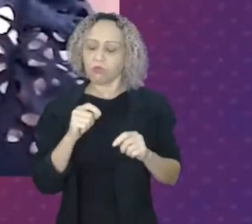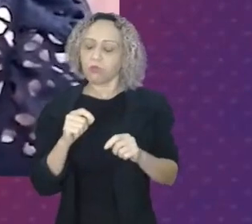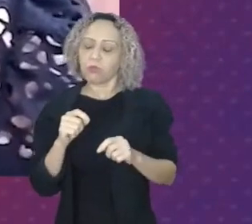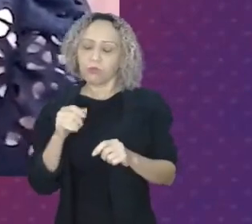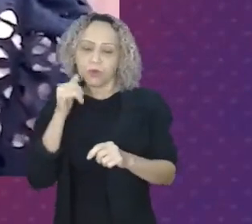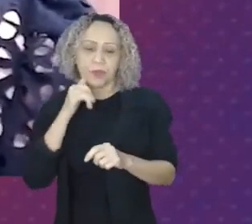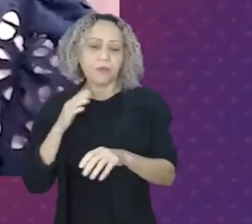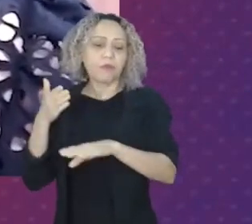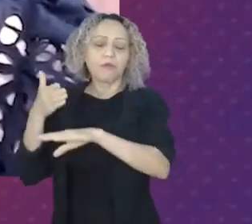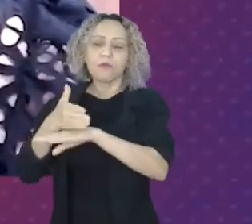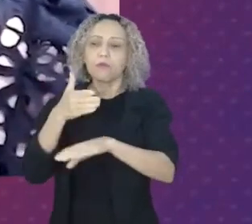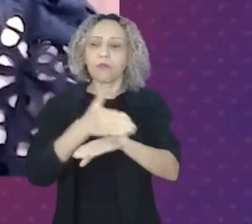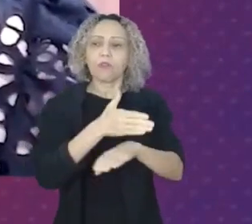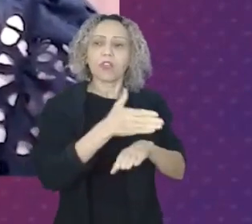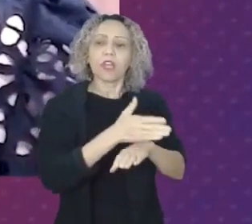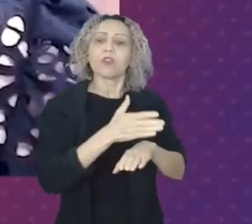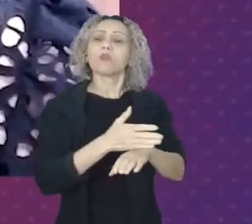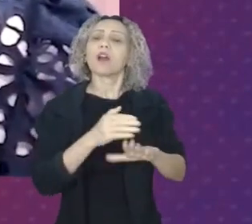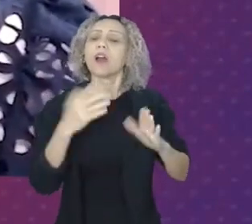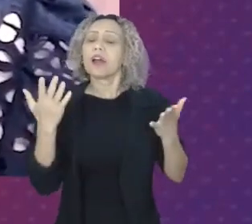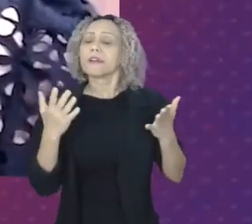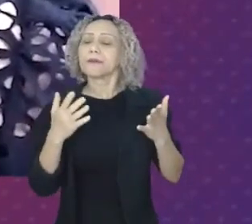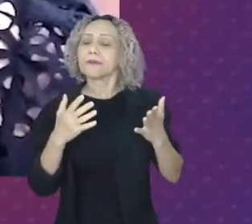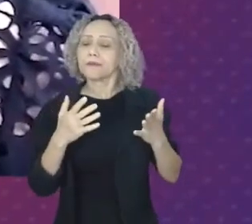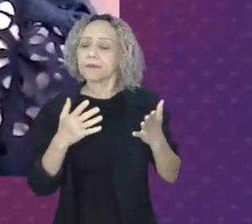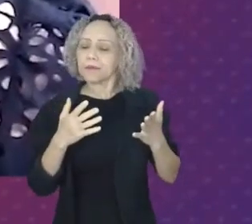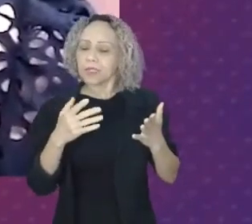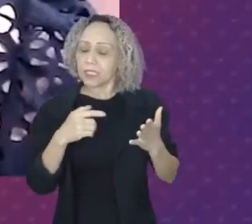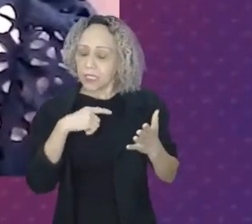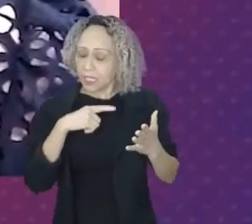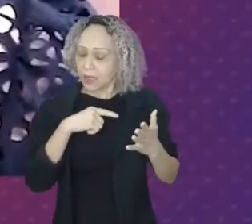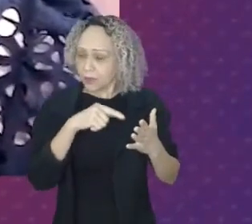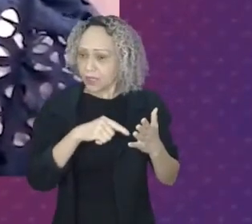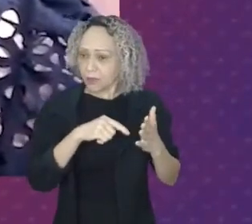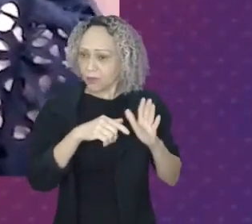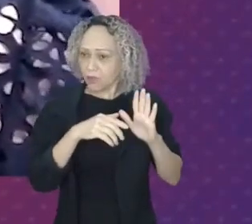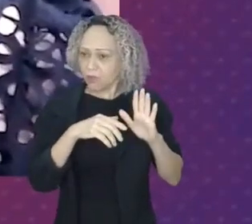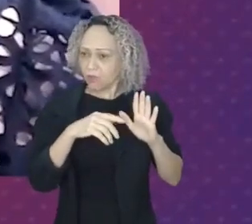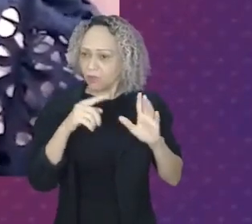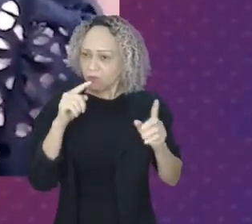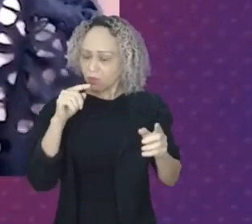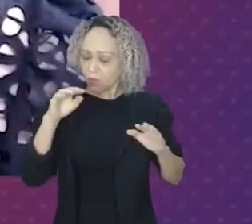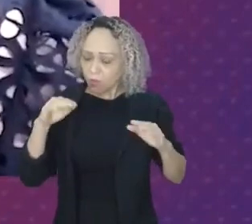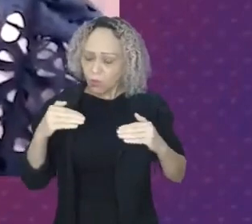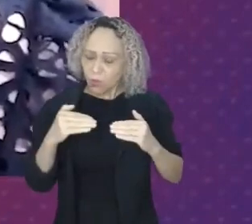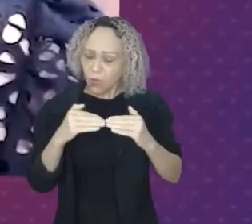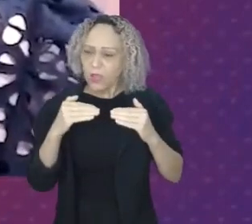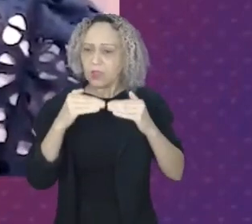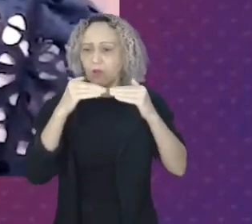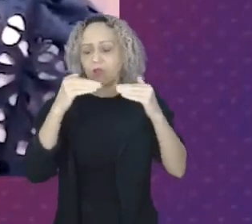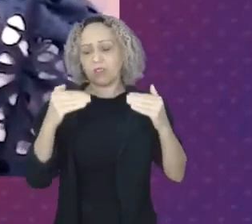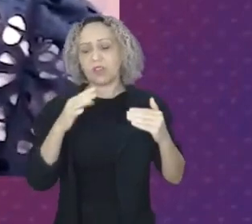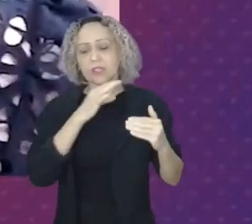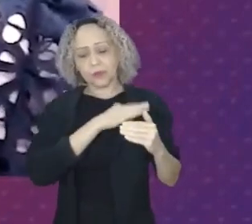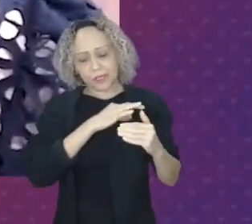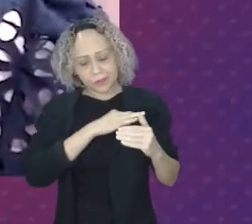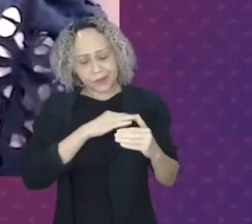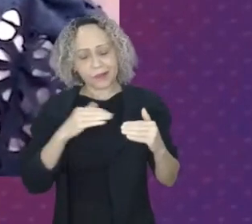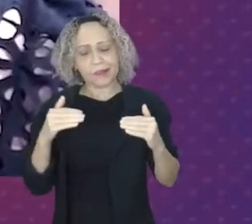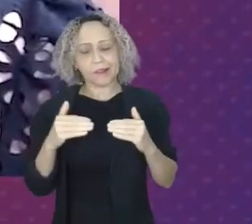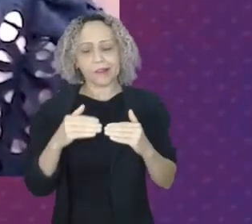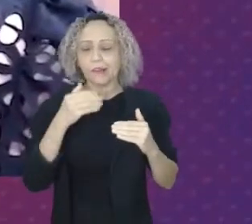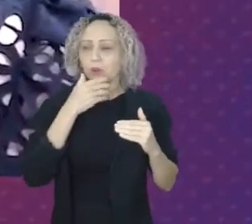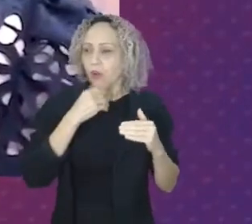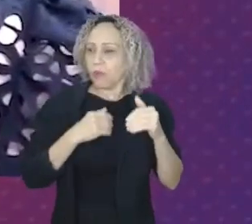lugar, levar essa pauta da igualdade de trabalho, de salário, de oportunidade, né? Tudo que